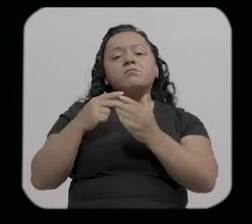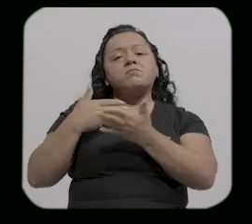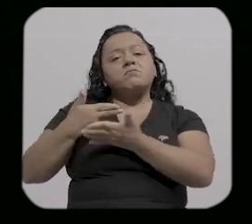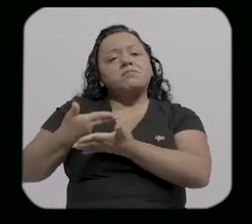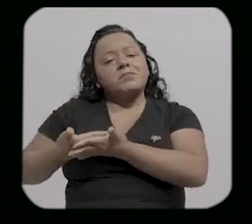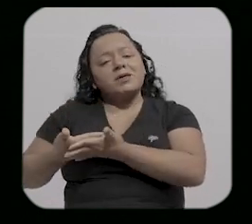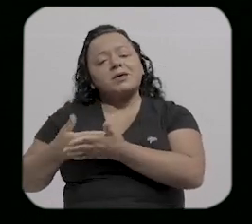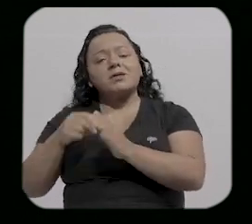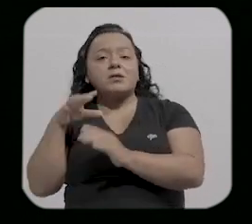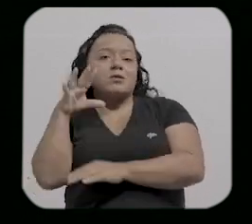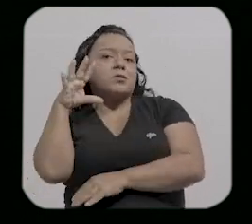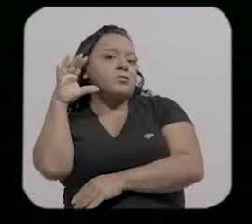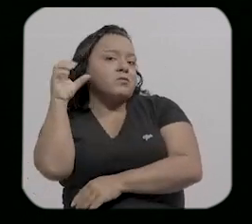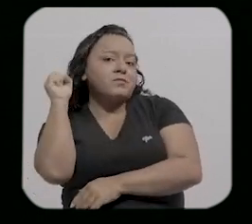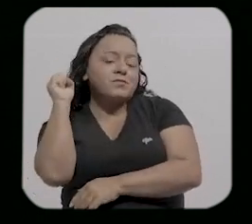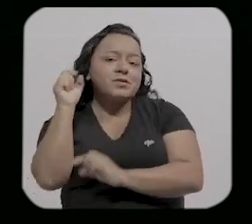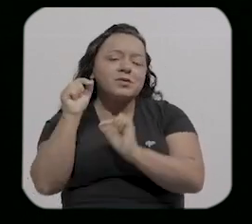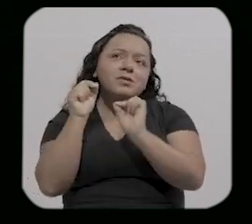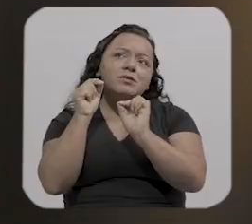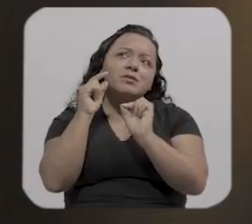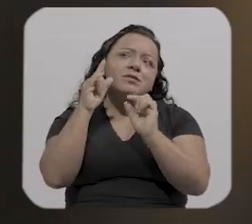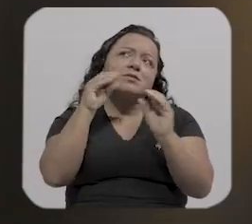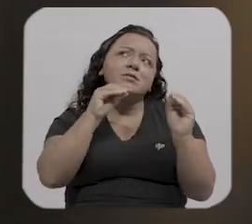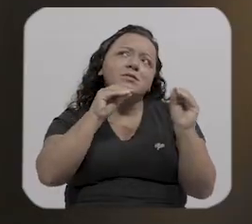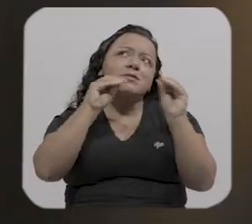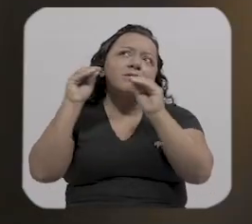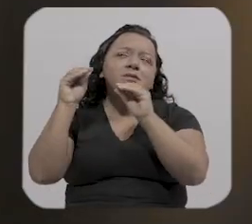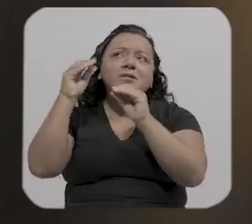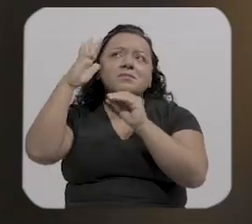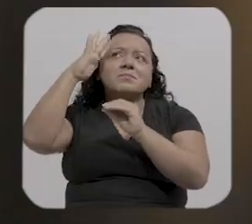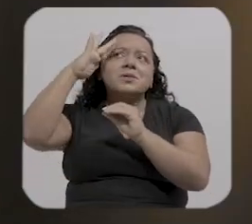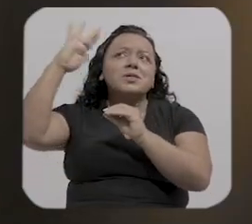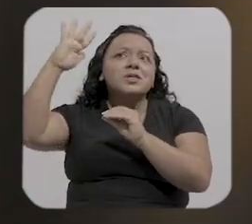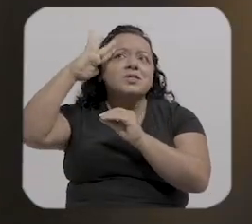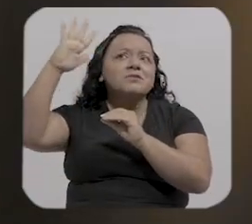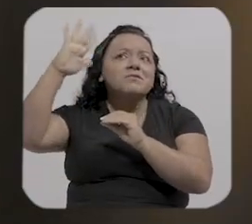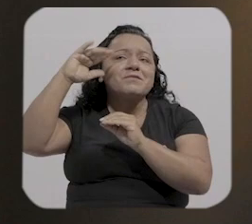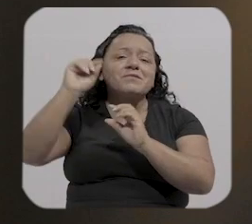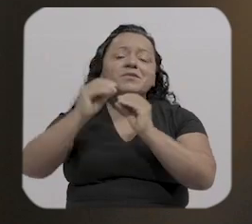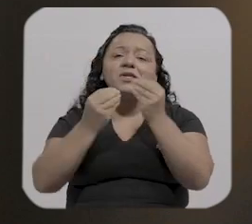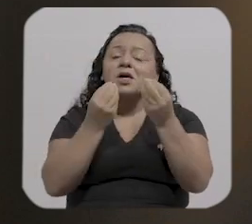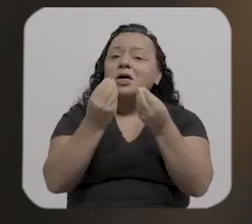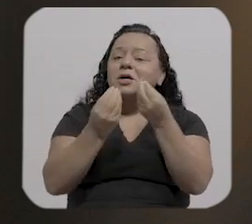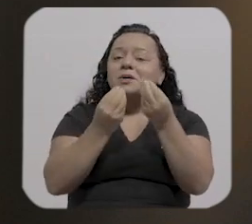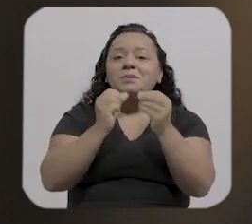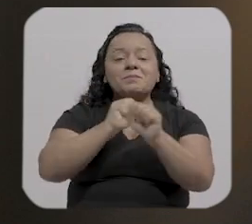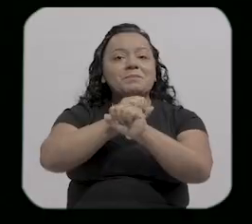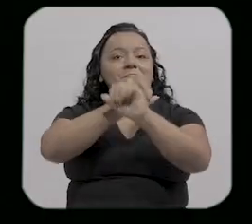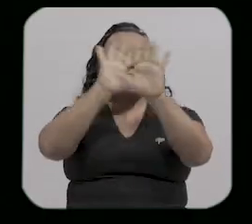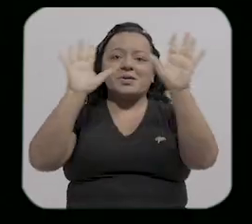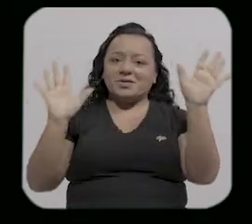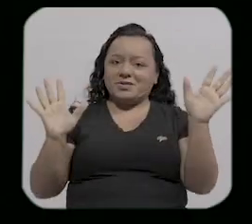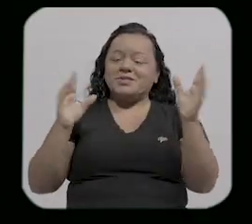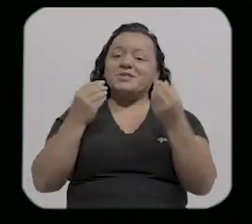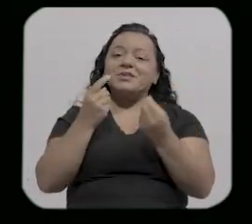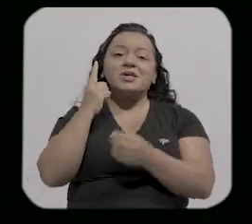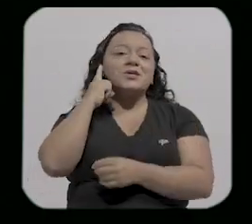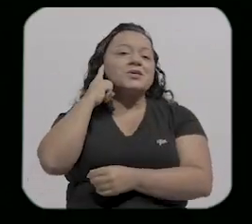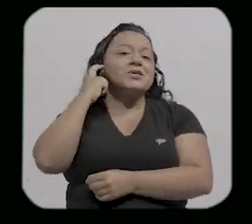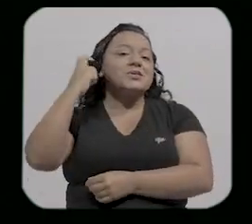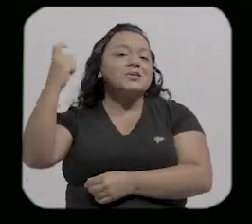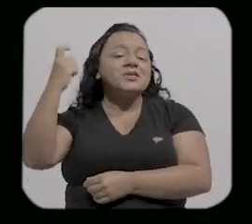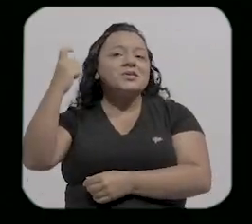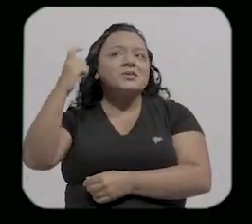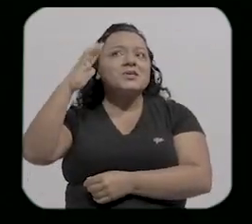ouvindo. Eu transportava isso para a minha imaginação fotográfica já, como isso é mágico, né? O